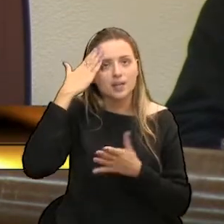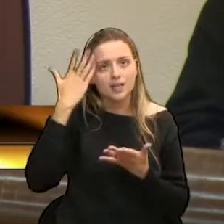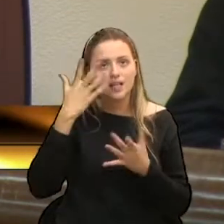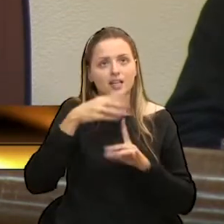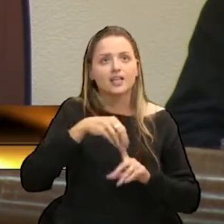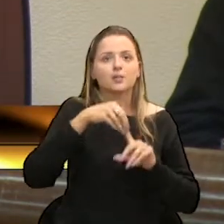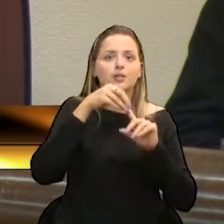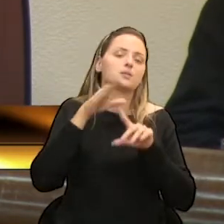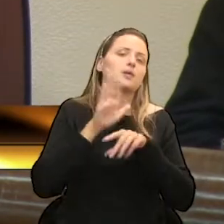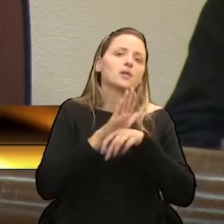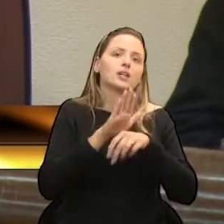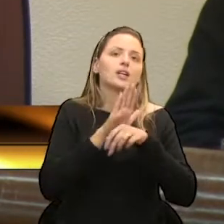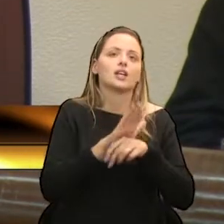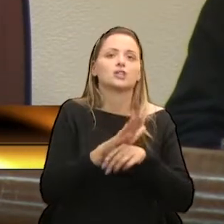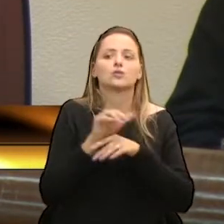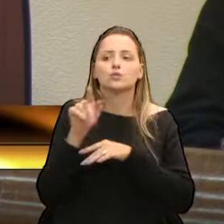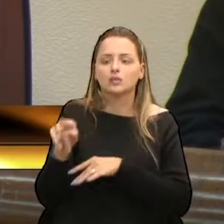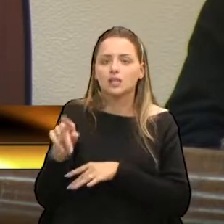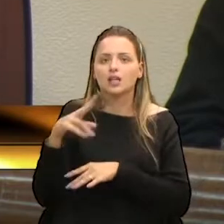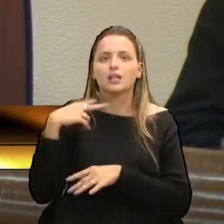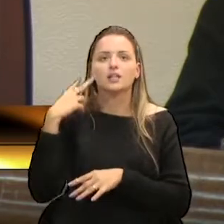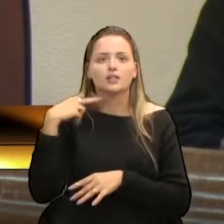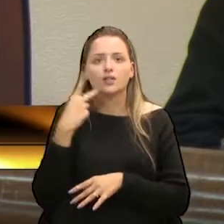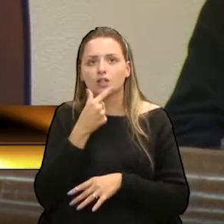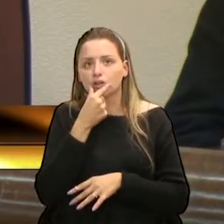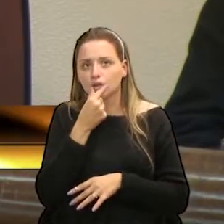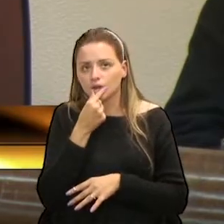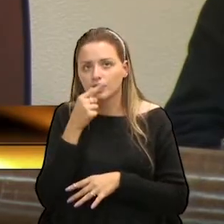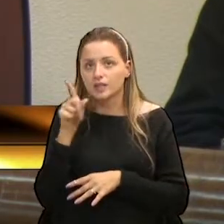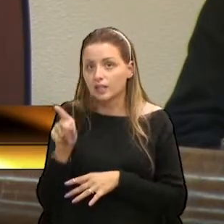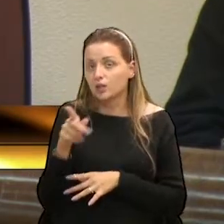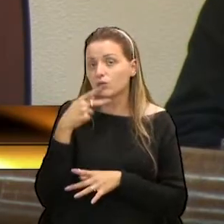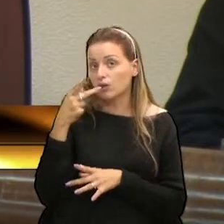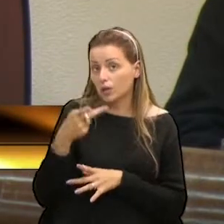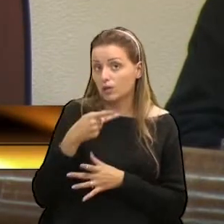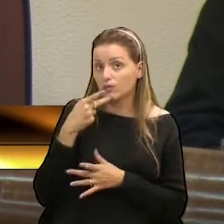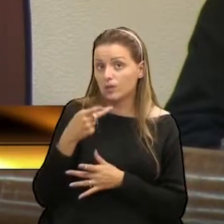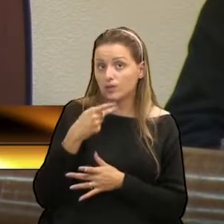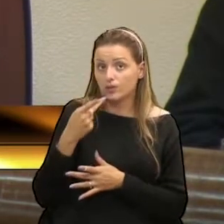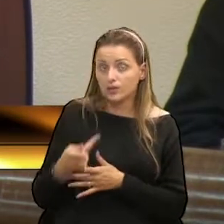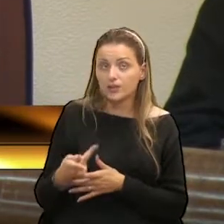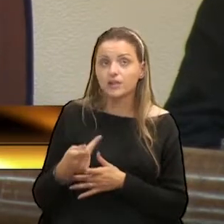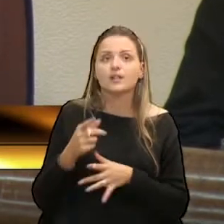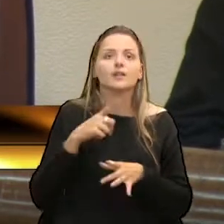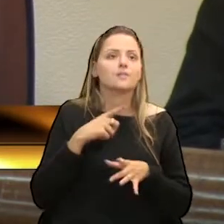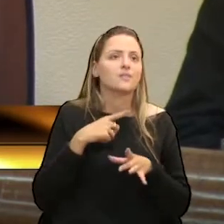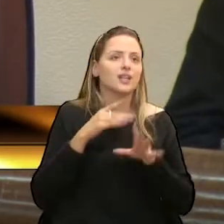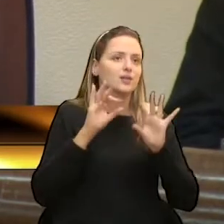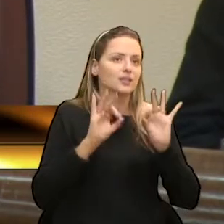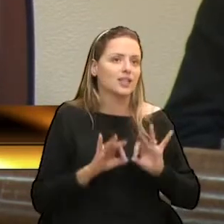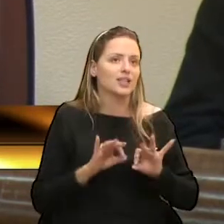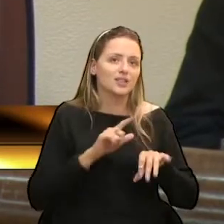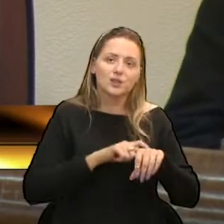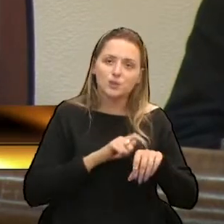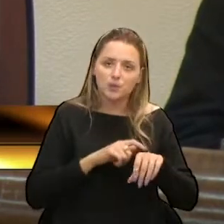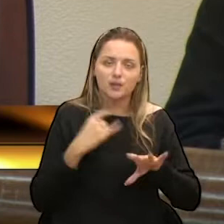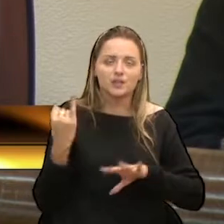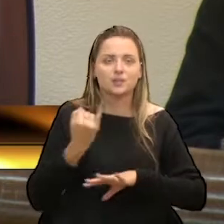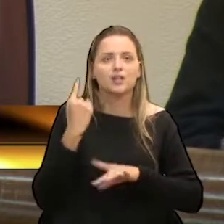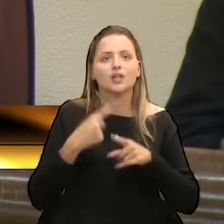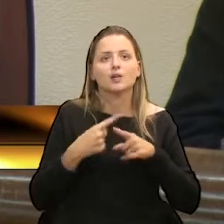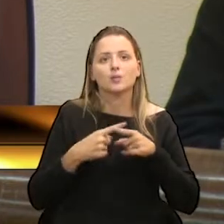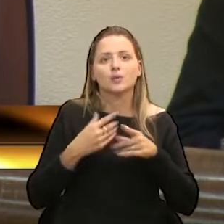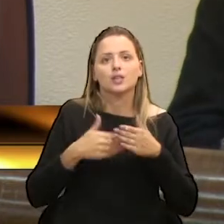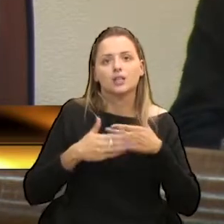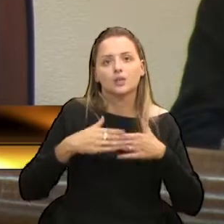principalmente na caridade, que o vereador Rodrigo reforçou muito isso, tenho certeza que esse momento já valeu a pena. Porque todos nós temos